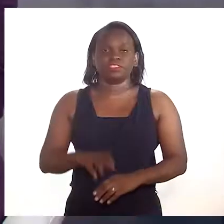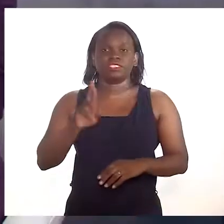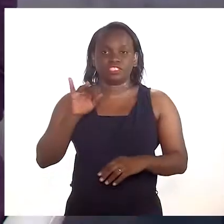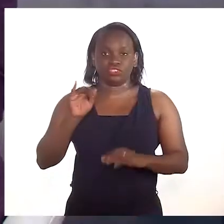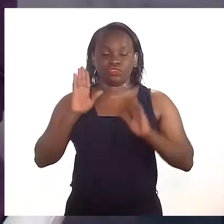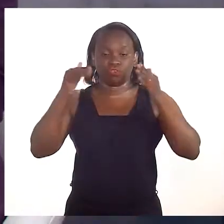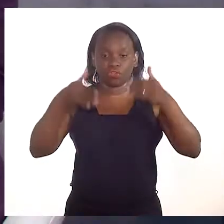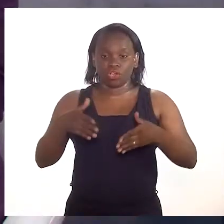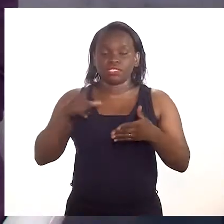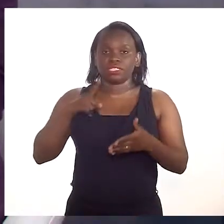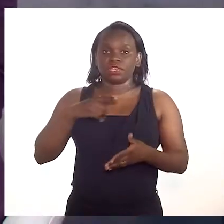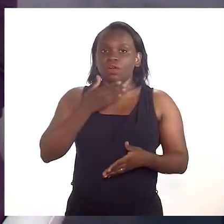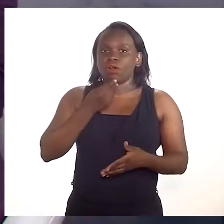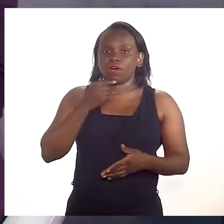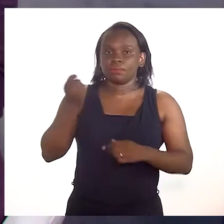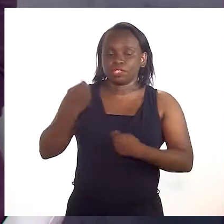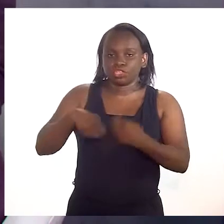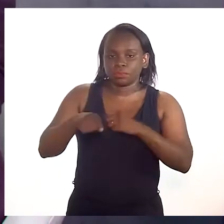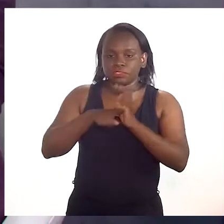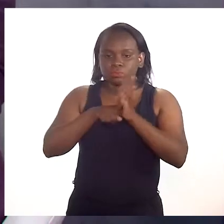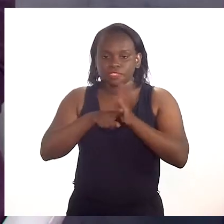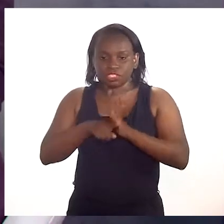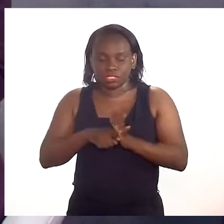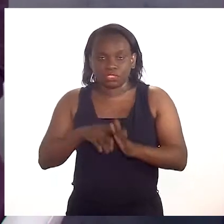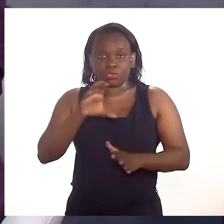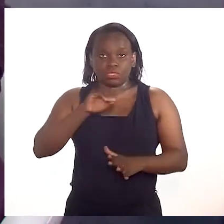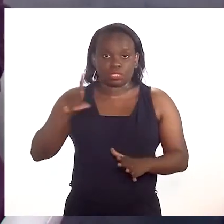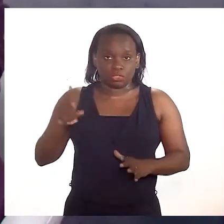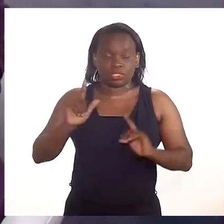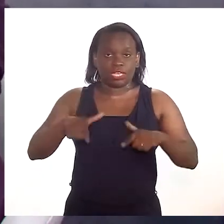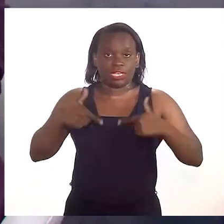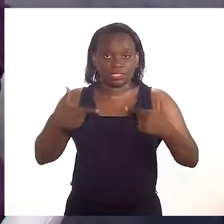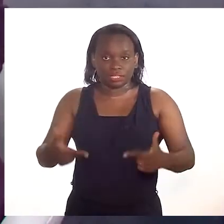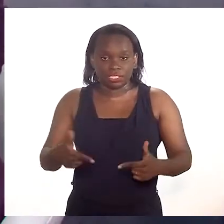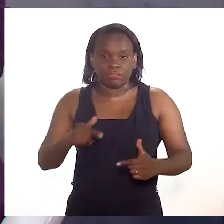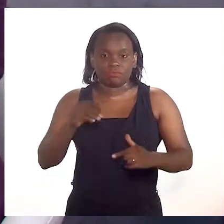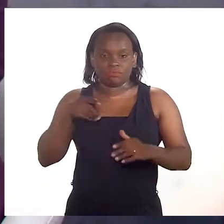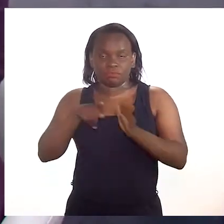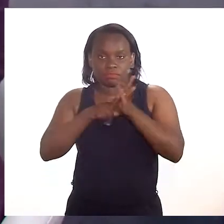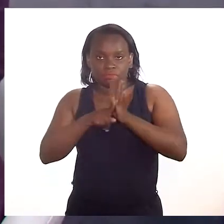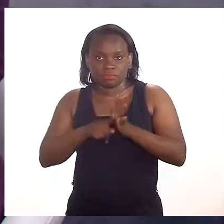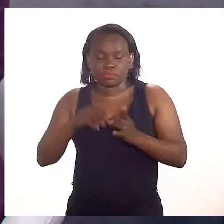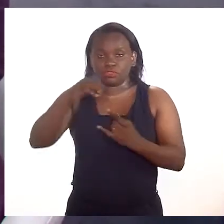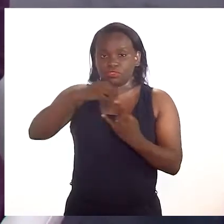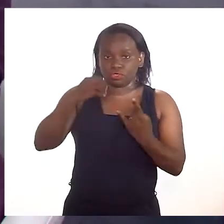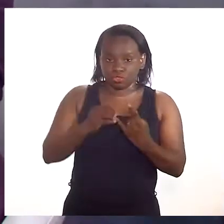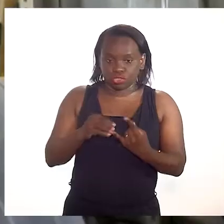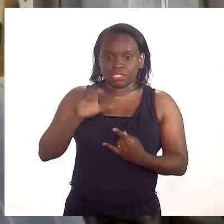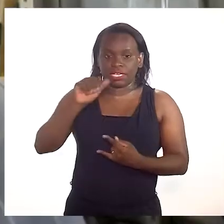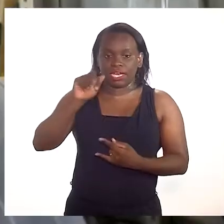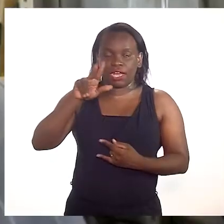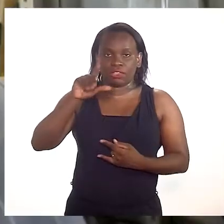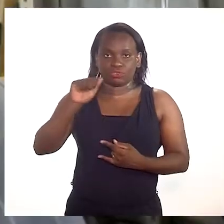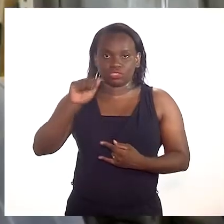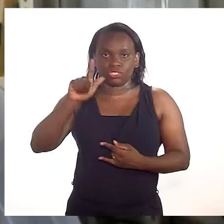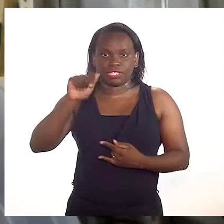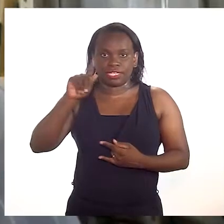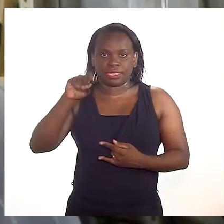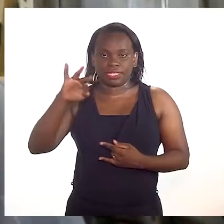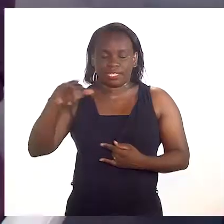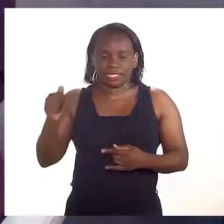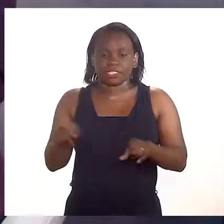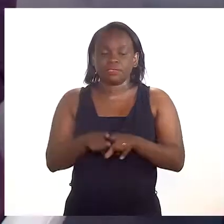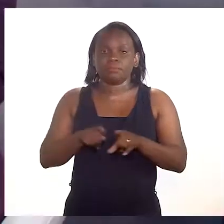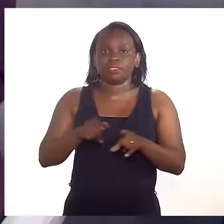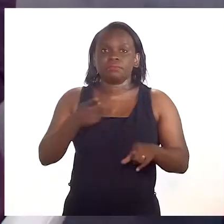O Rio em Foco recebe o economista, pesquisador e coordenador das ações de prospecção da Fiocruz, Carlos Gadelha, e o